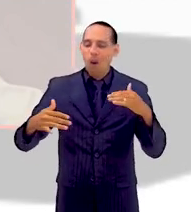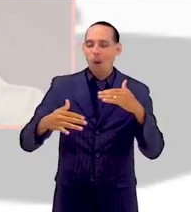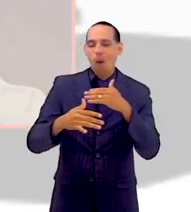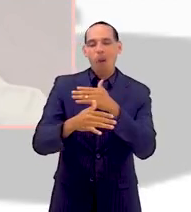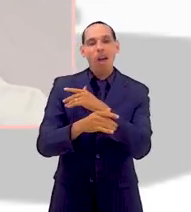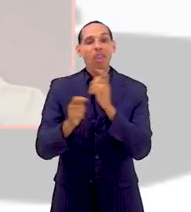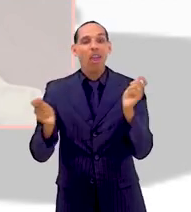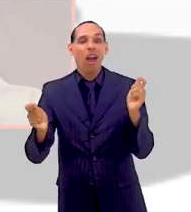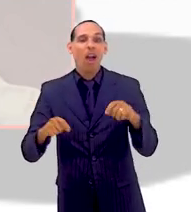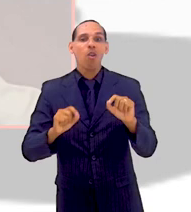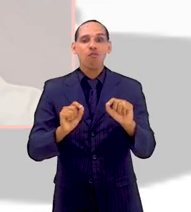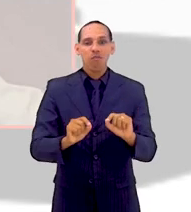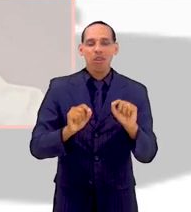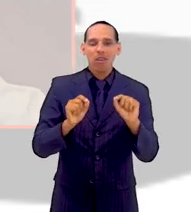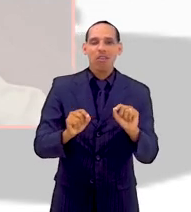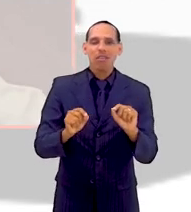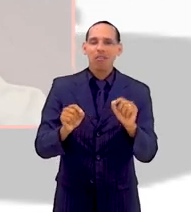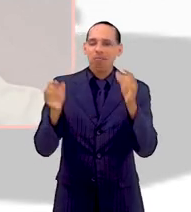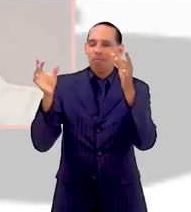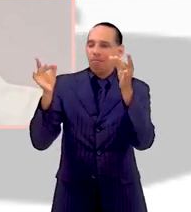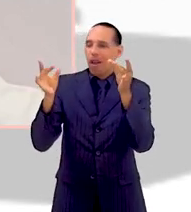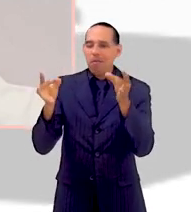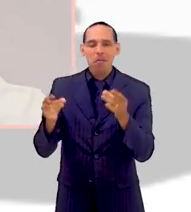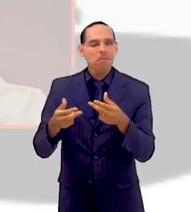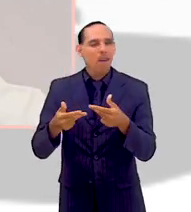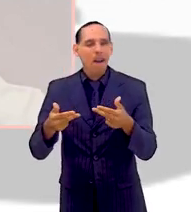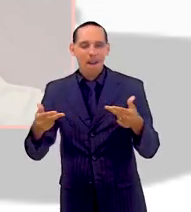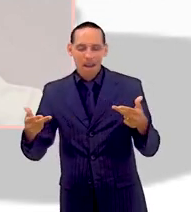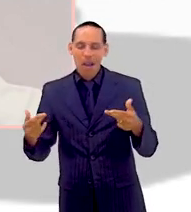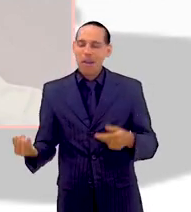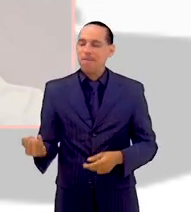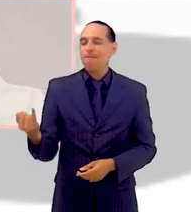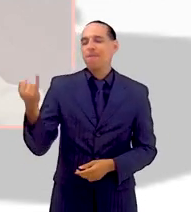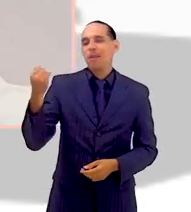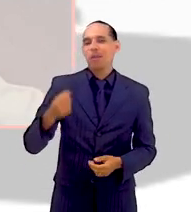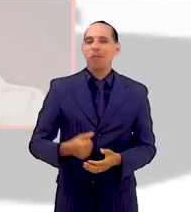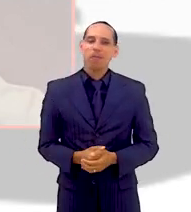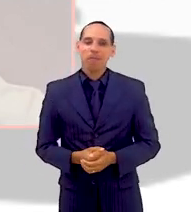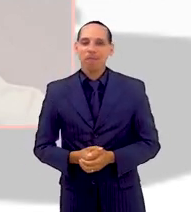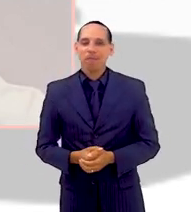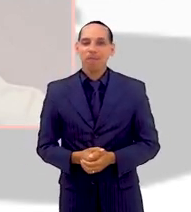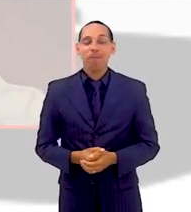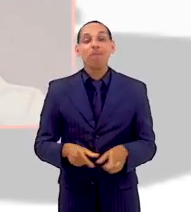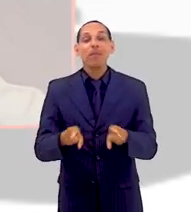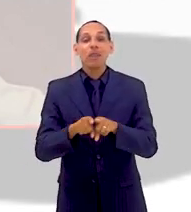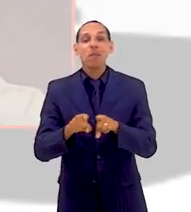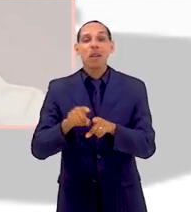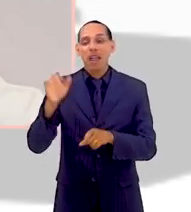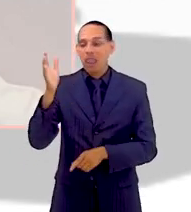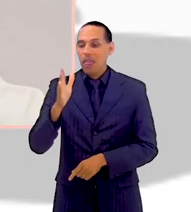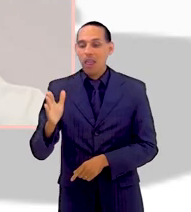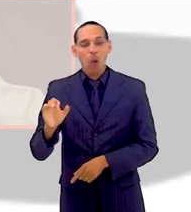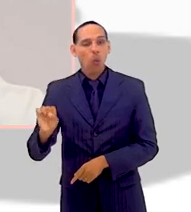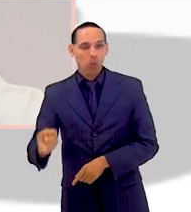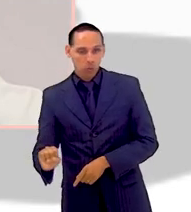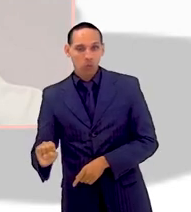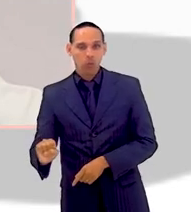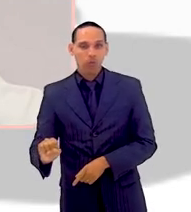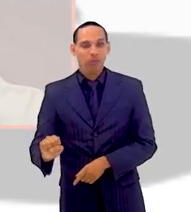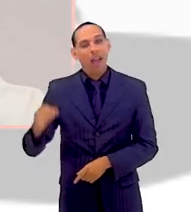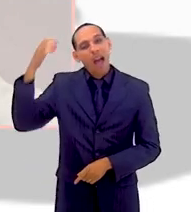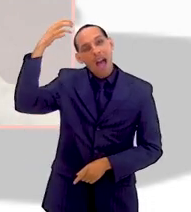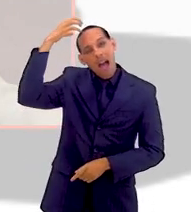uma peculiaridade, uma especificidade que é importante ressaltar. No litoral sul, a questão de Angra